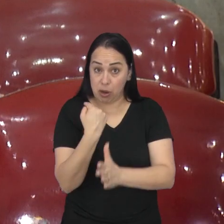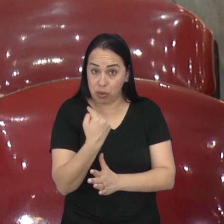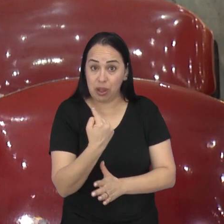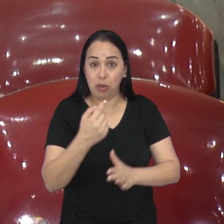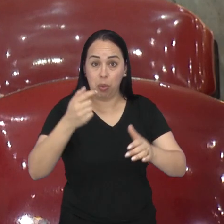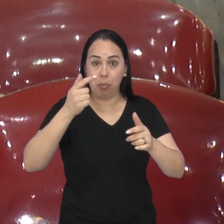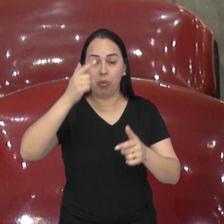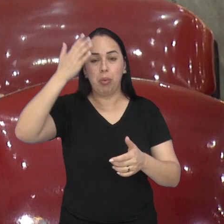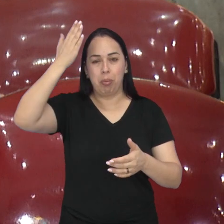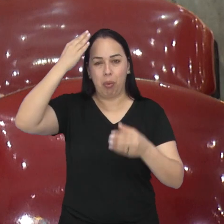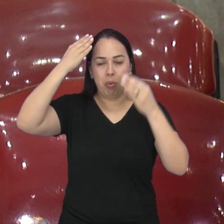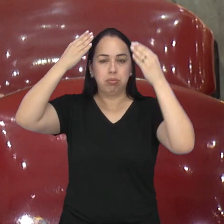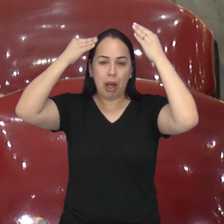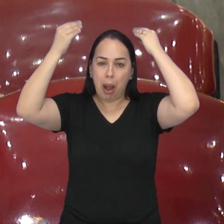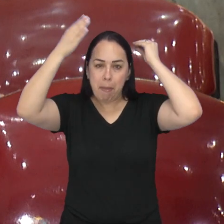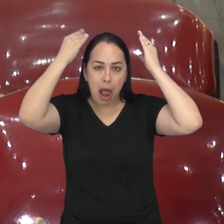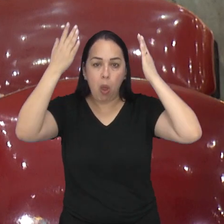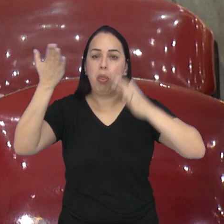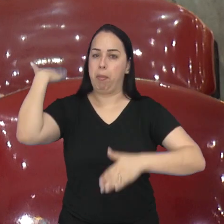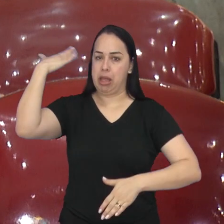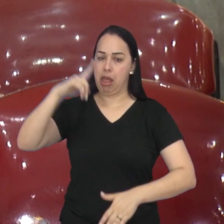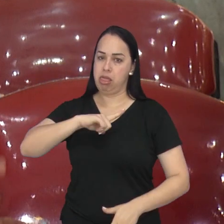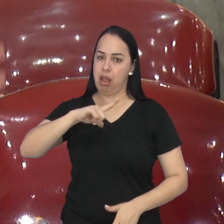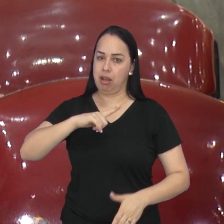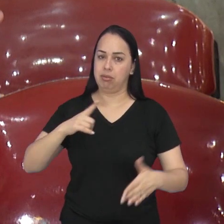cabelo, né? Eu tinha cabelo. Quando